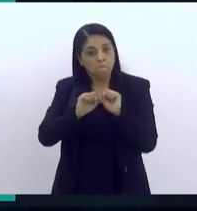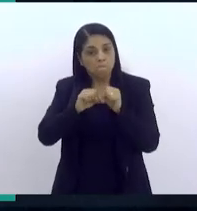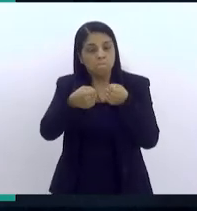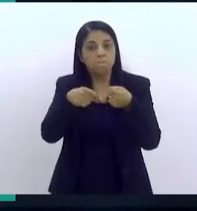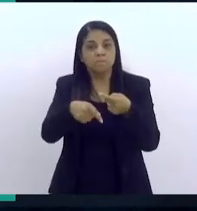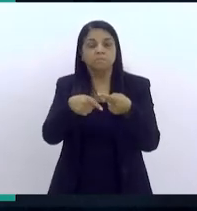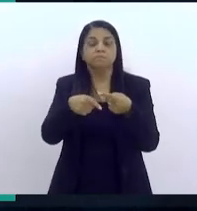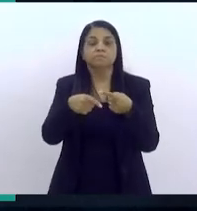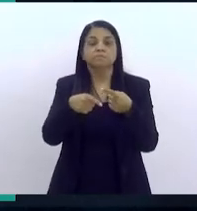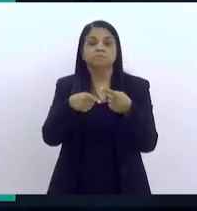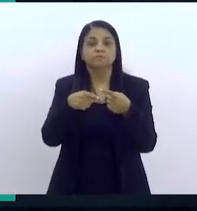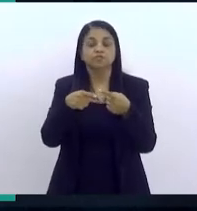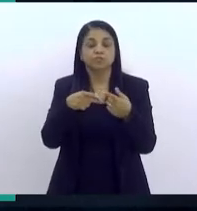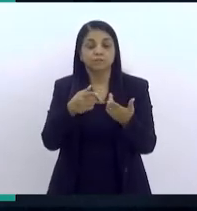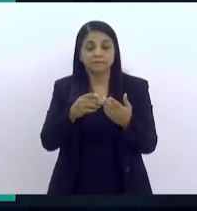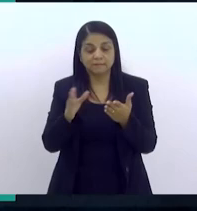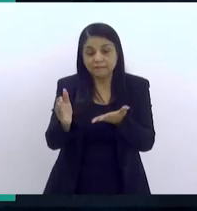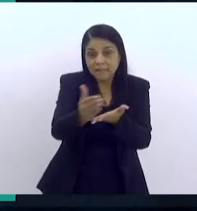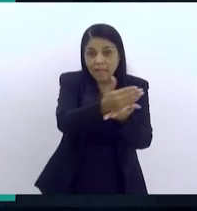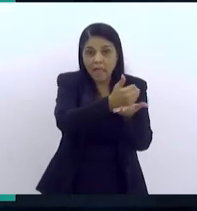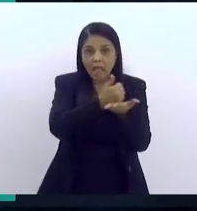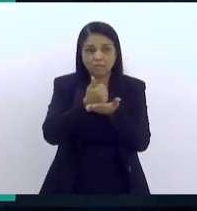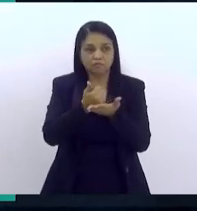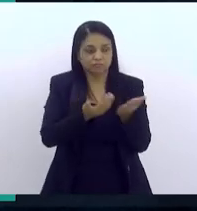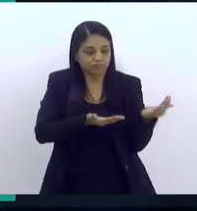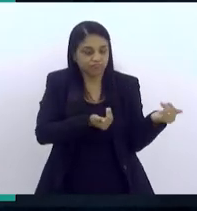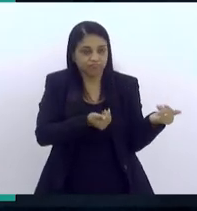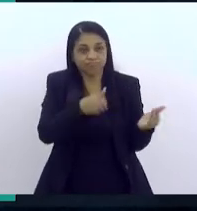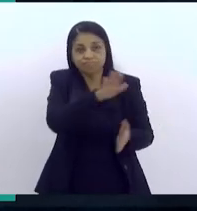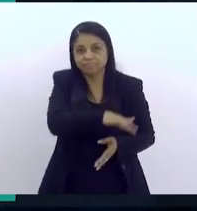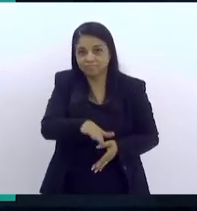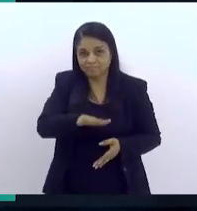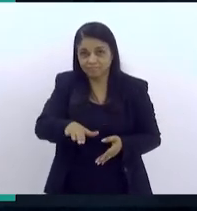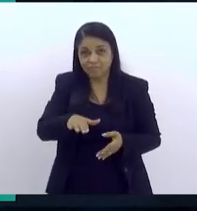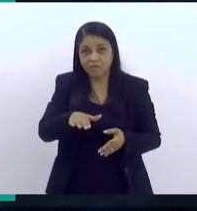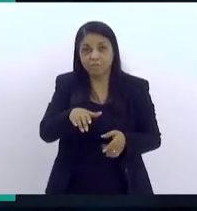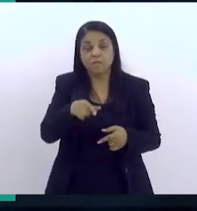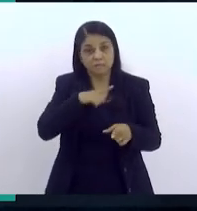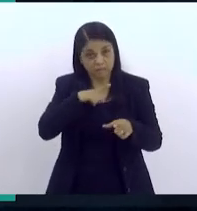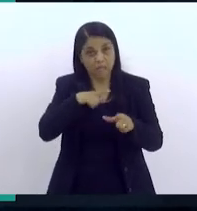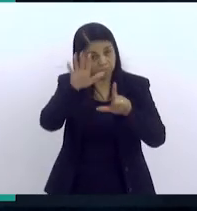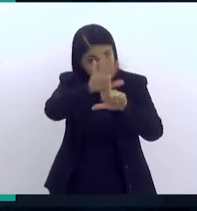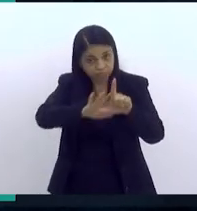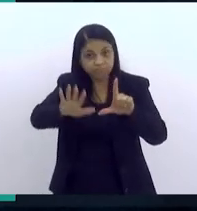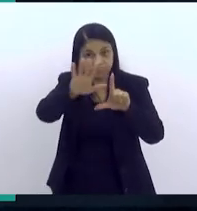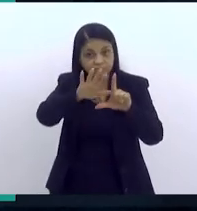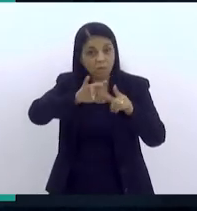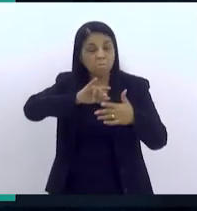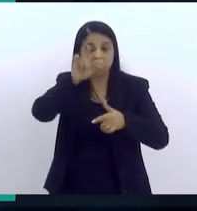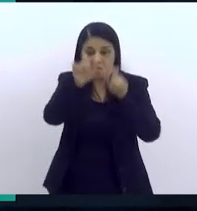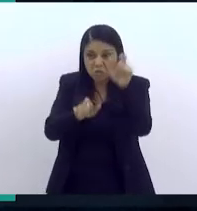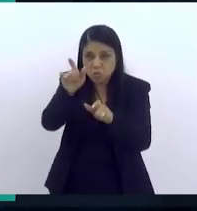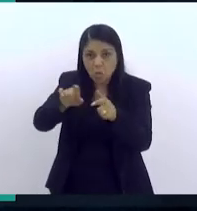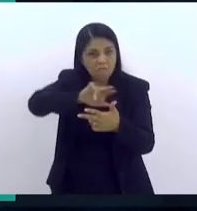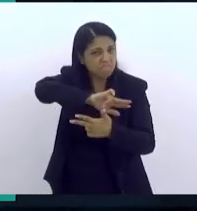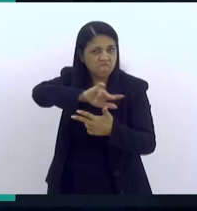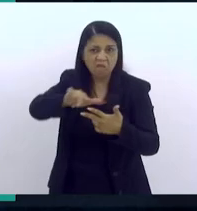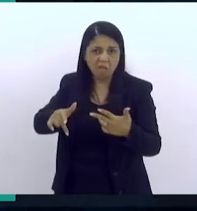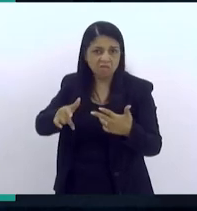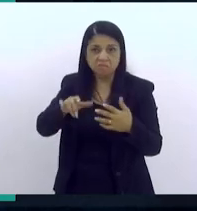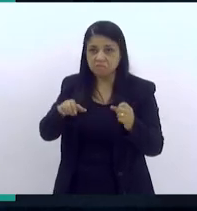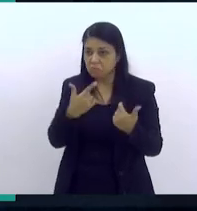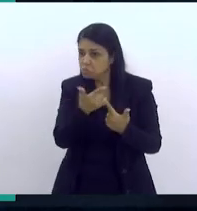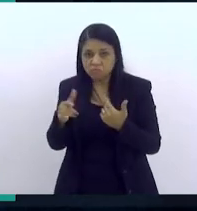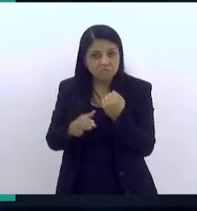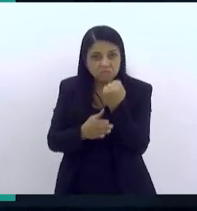porque esses espaços eles são espaços em que tem pessoas as mais diversas e que se não tivesse segurança